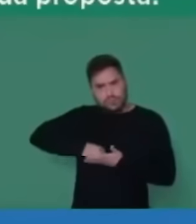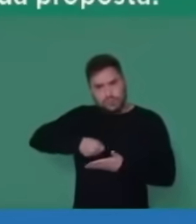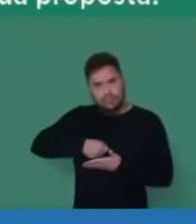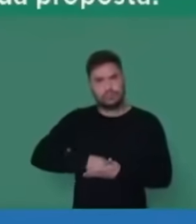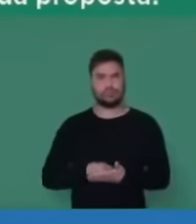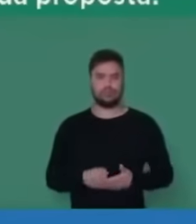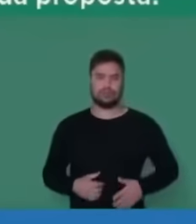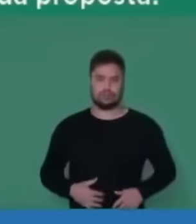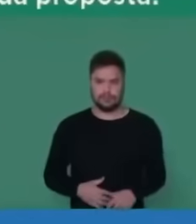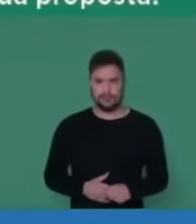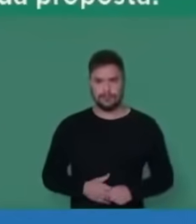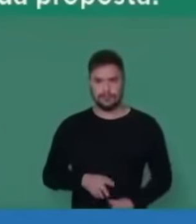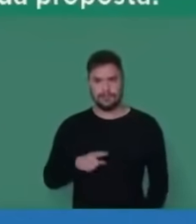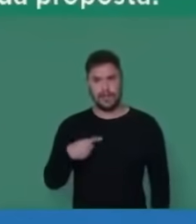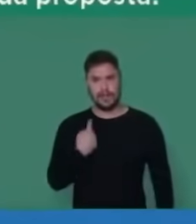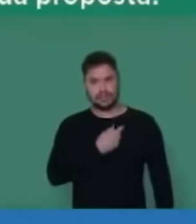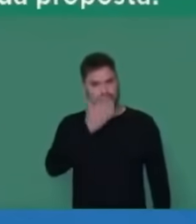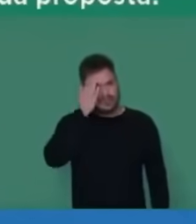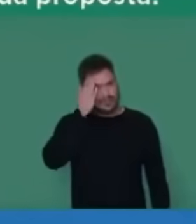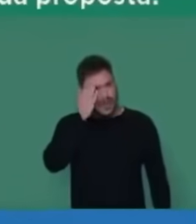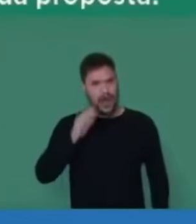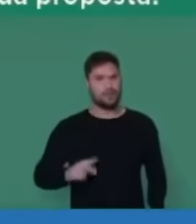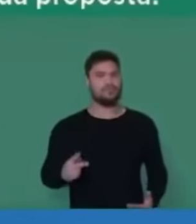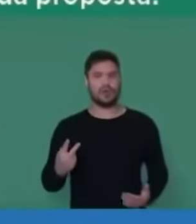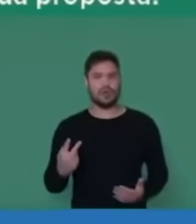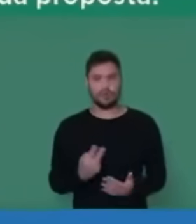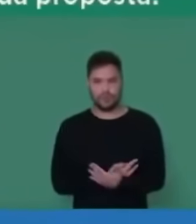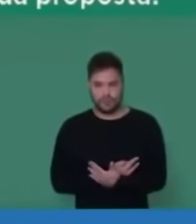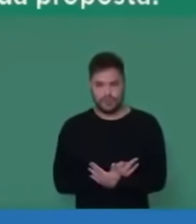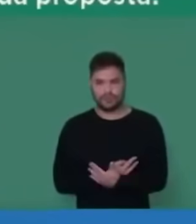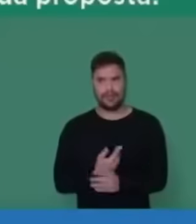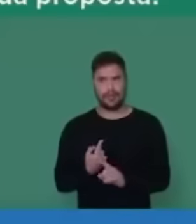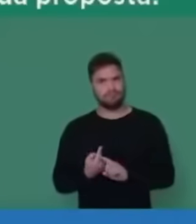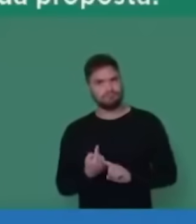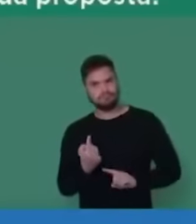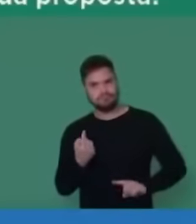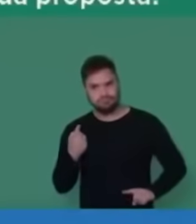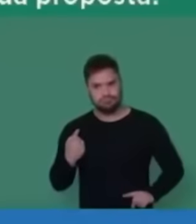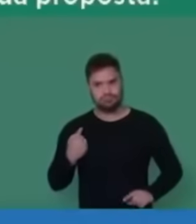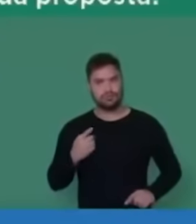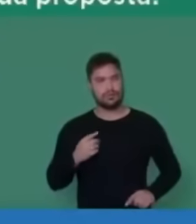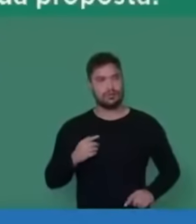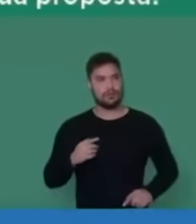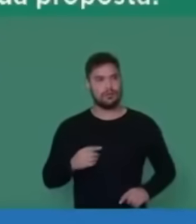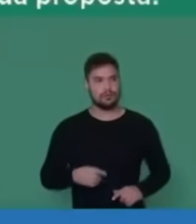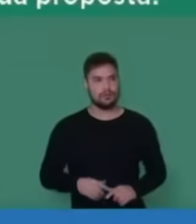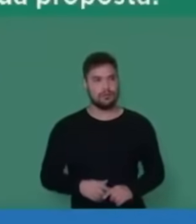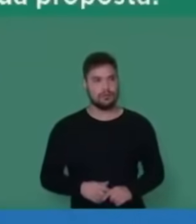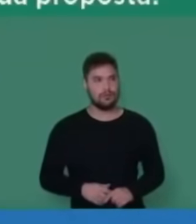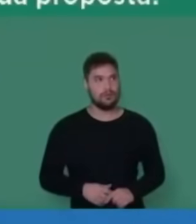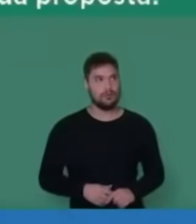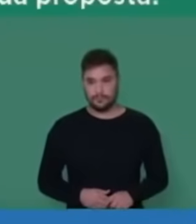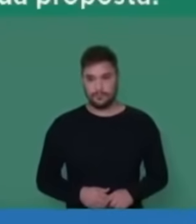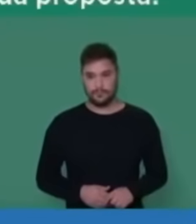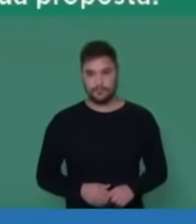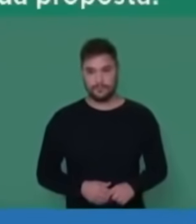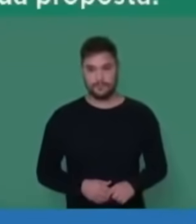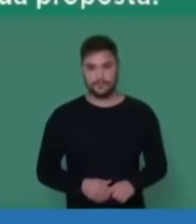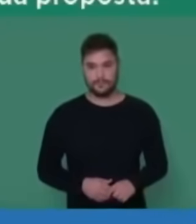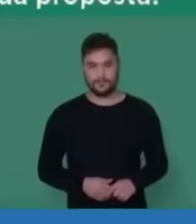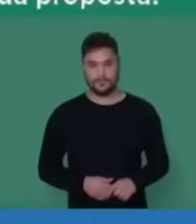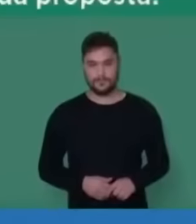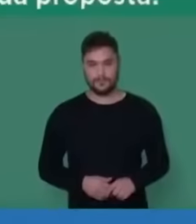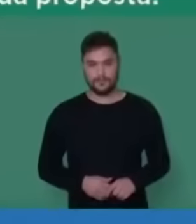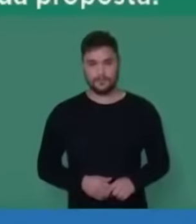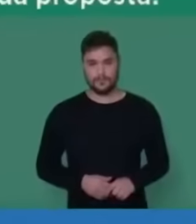sabemos o que nós passamos, só nós sabemos o que sente o povo da periferia, que não tem